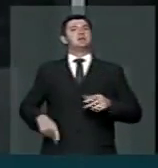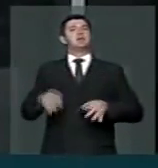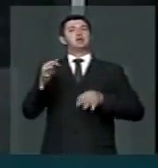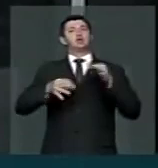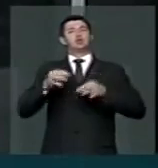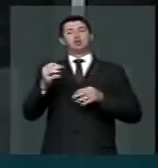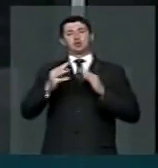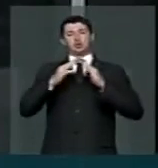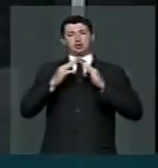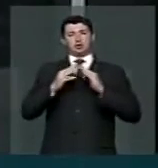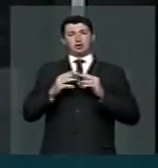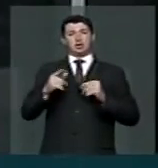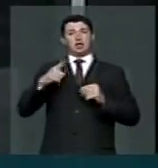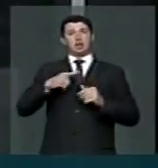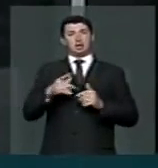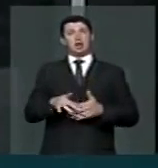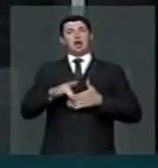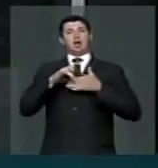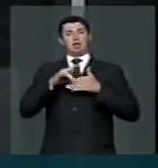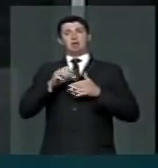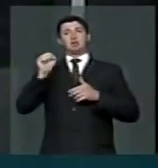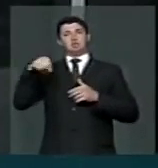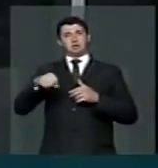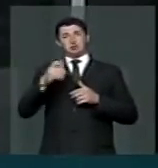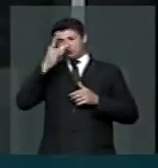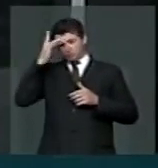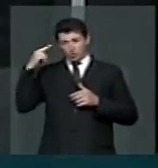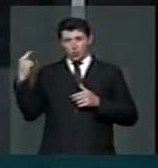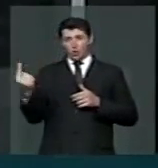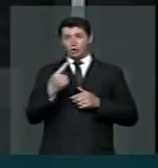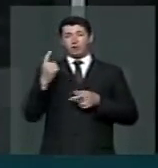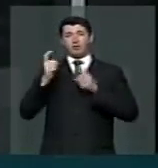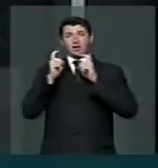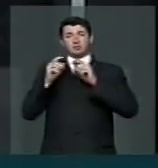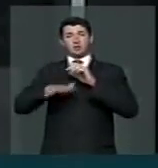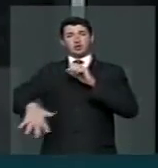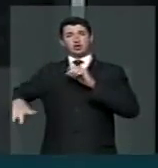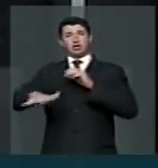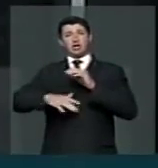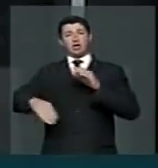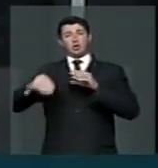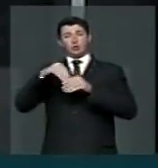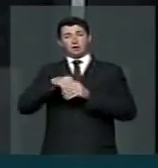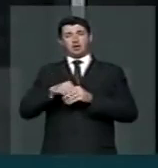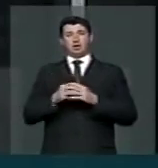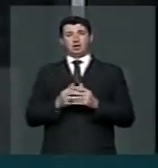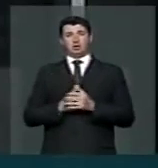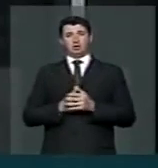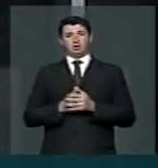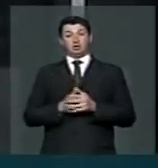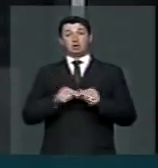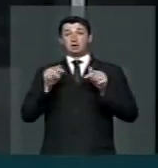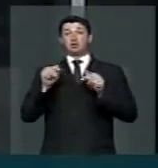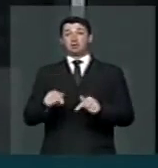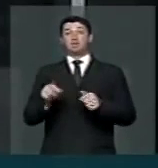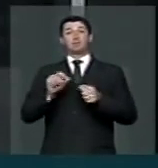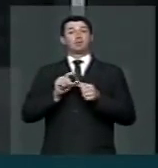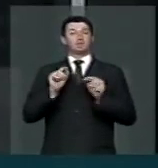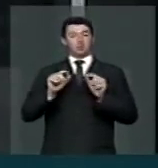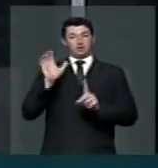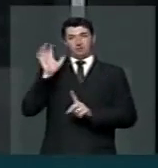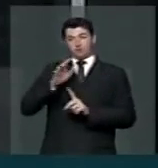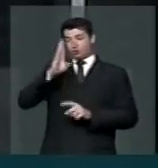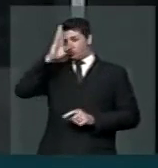possui atribuição de representação de alguém que irá gerir administrativamente o órgão, e isso traz